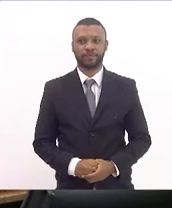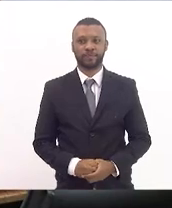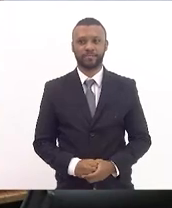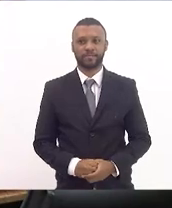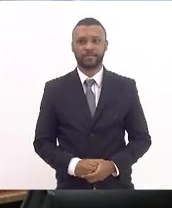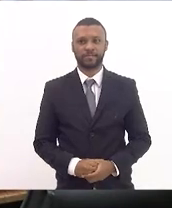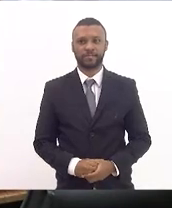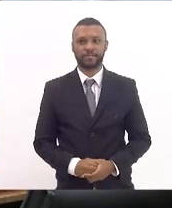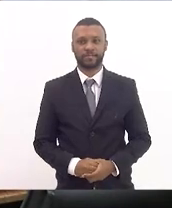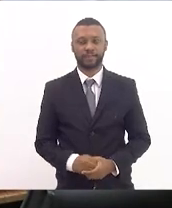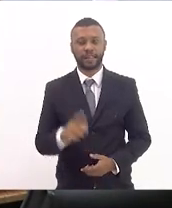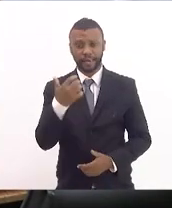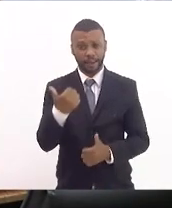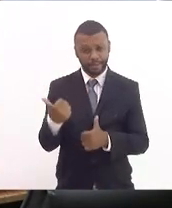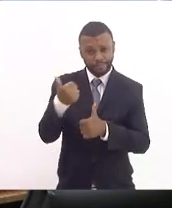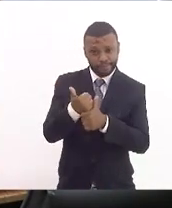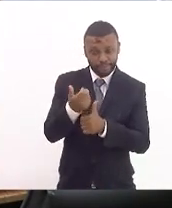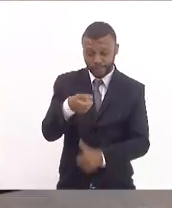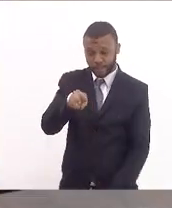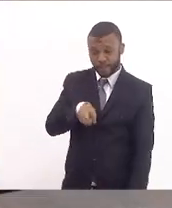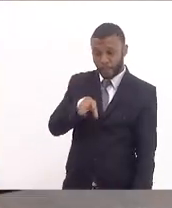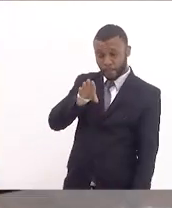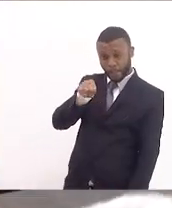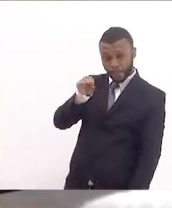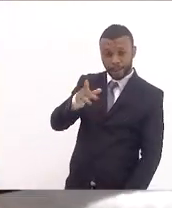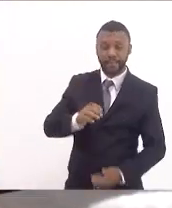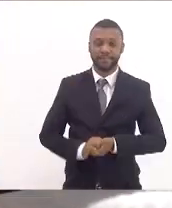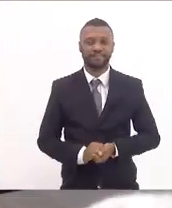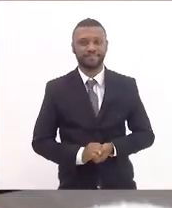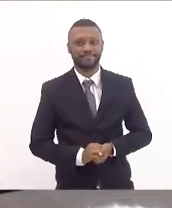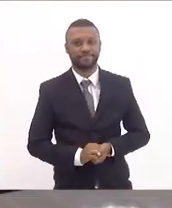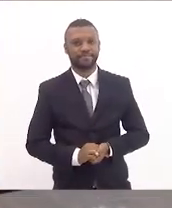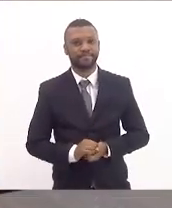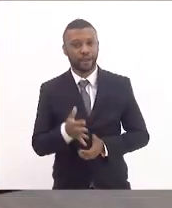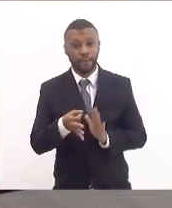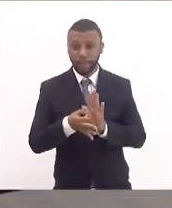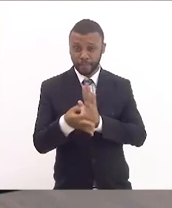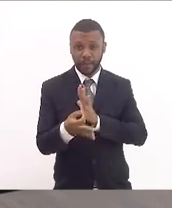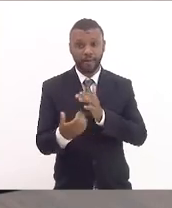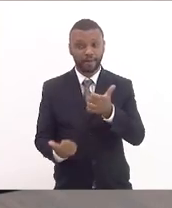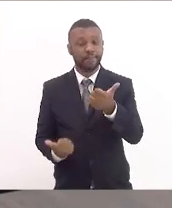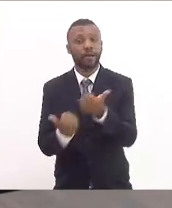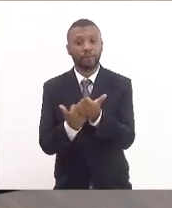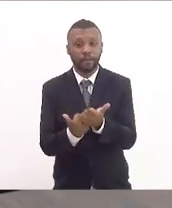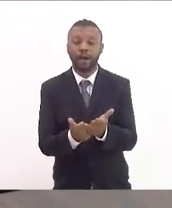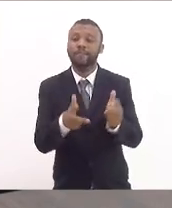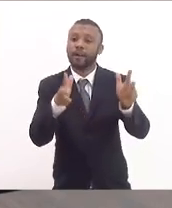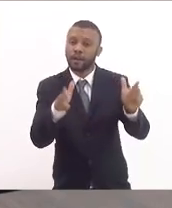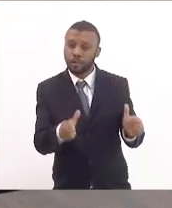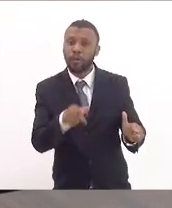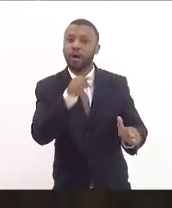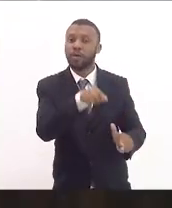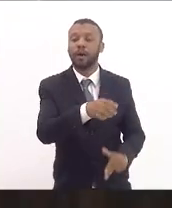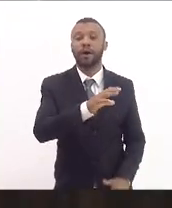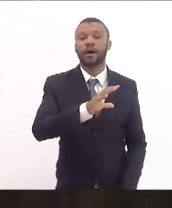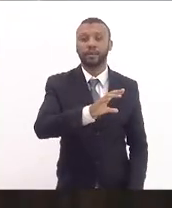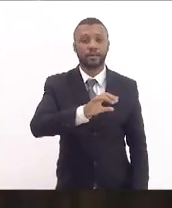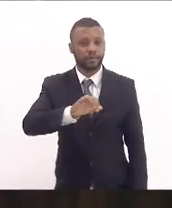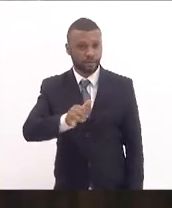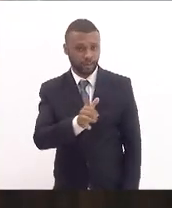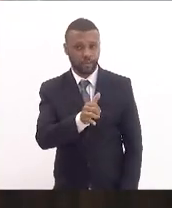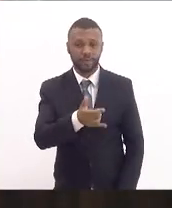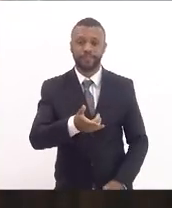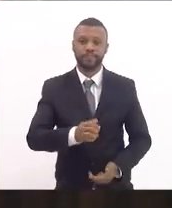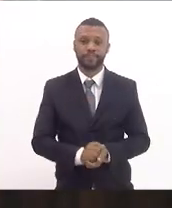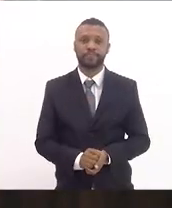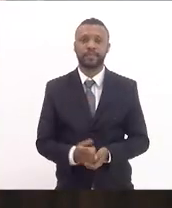eu quero tirar minha vaga quer falar sentado parecer favorável compõem a ccj com o